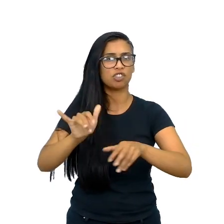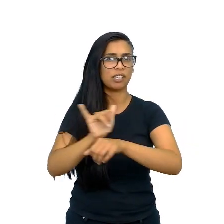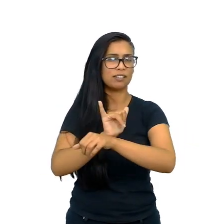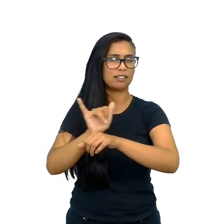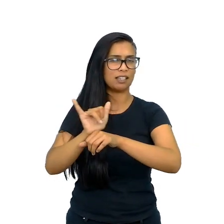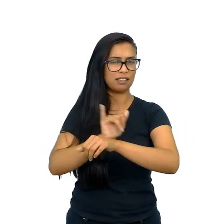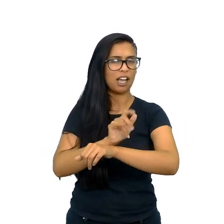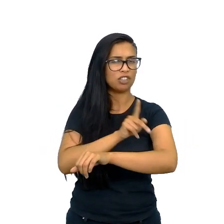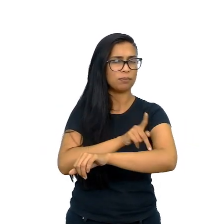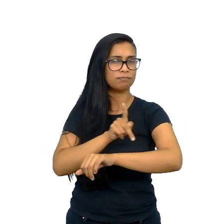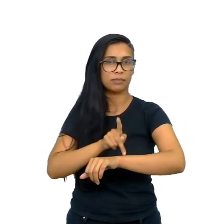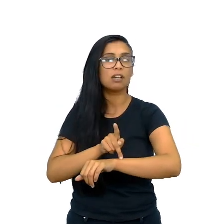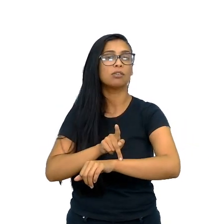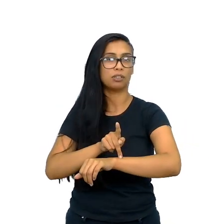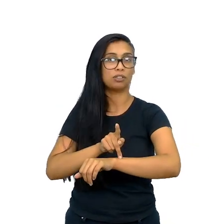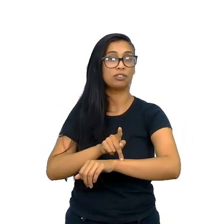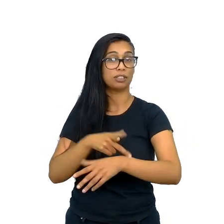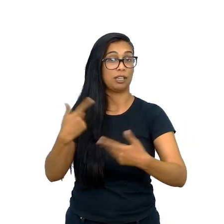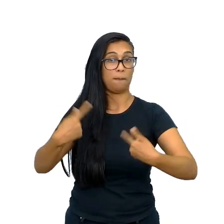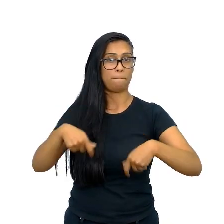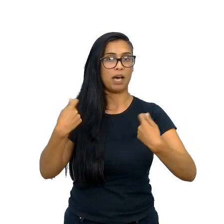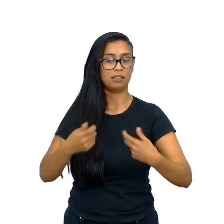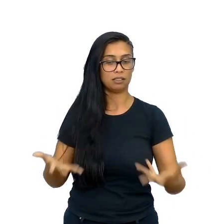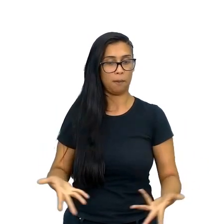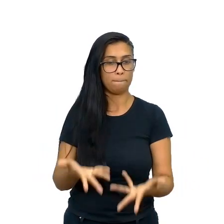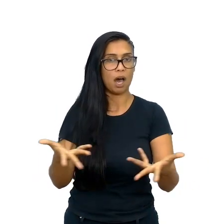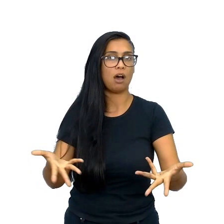a síntese de tudo que eu falei. Então, é